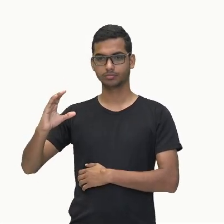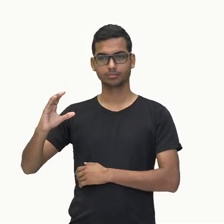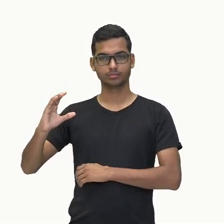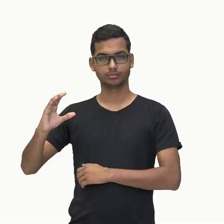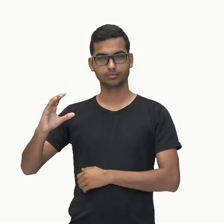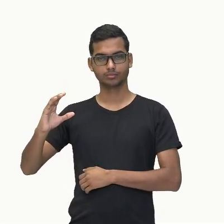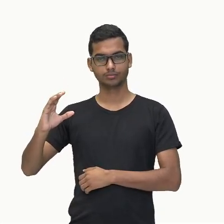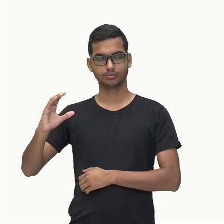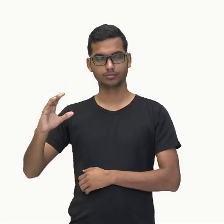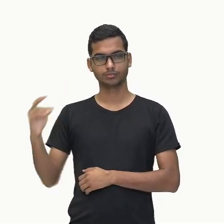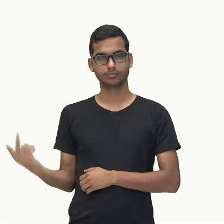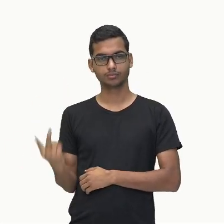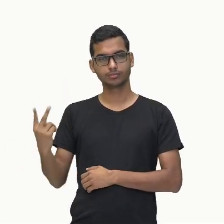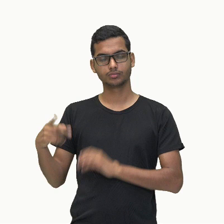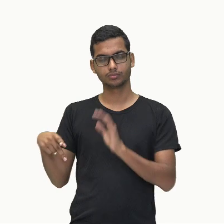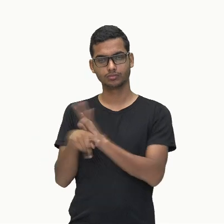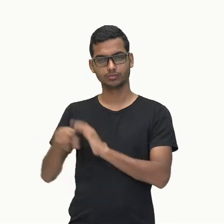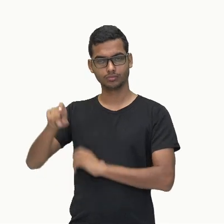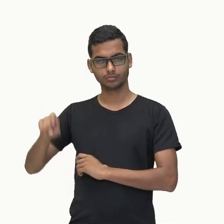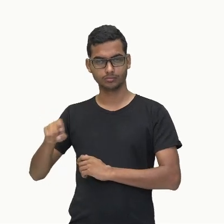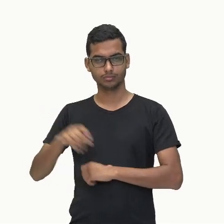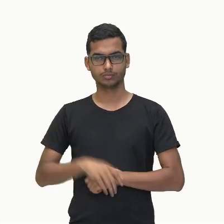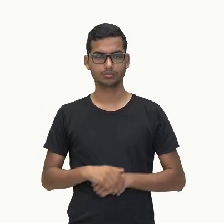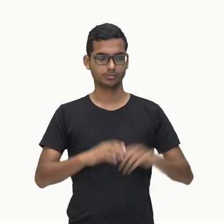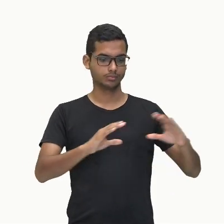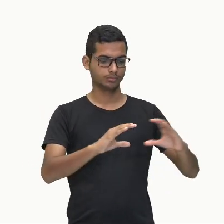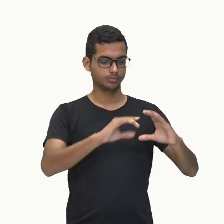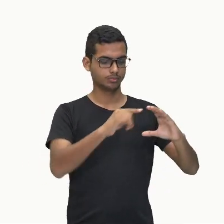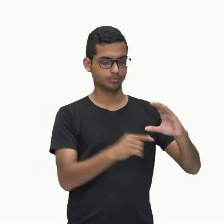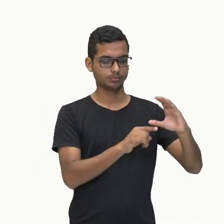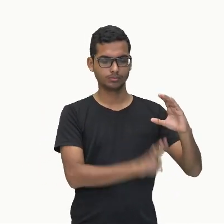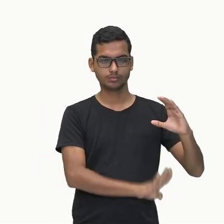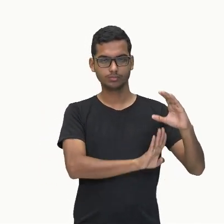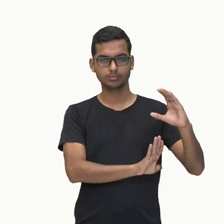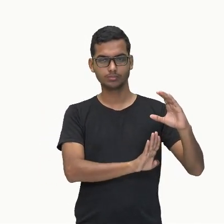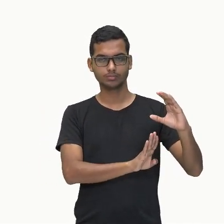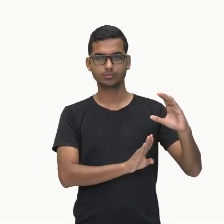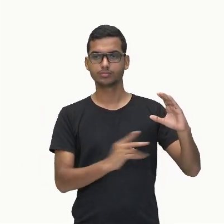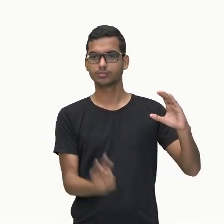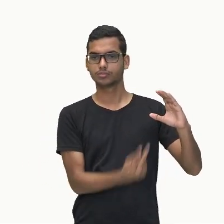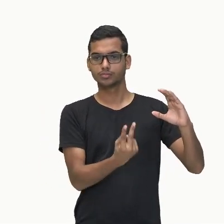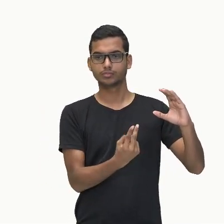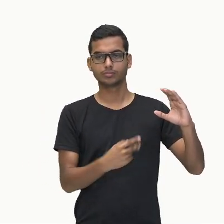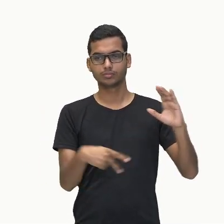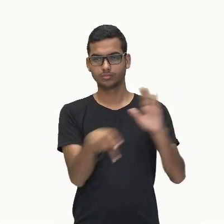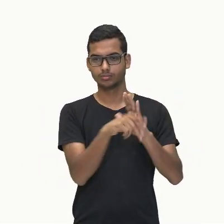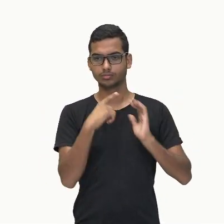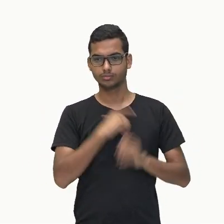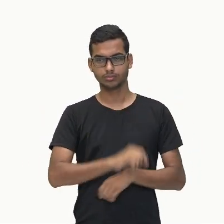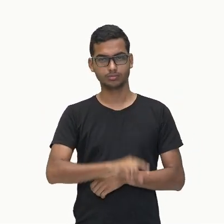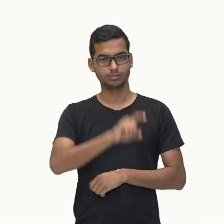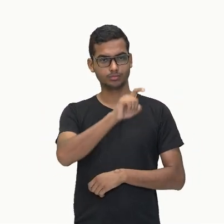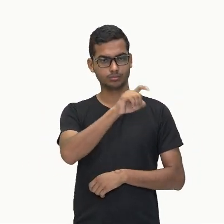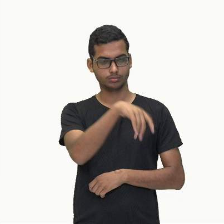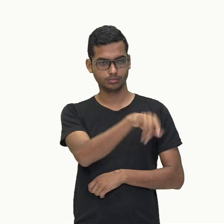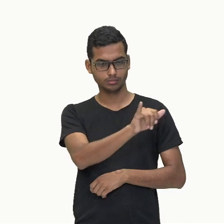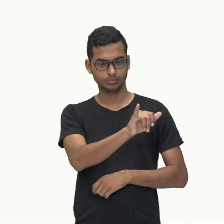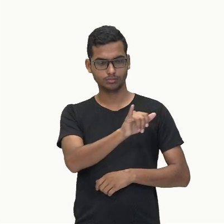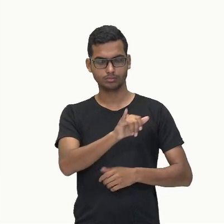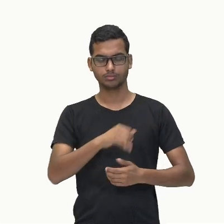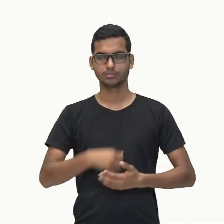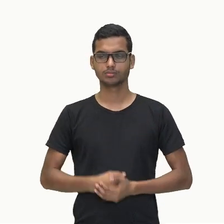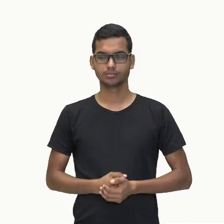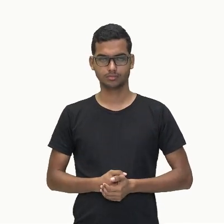e no conjunto B os valores de y. E qual é a lei de formação? y igual a x